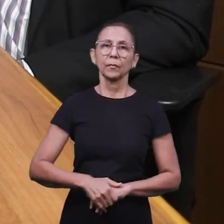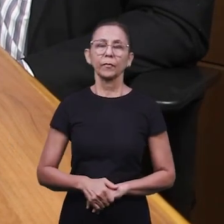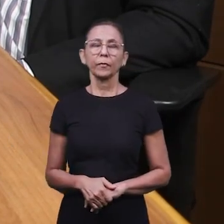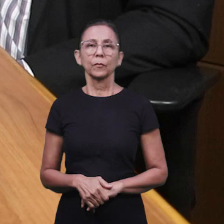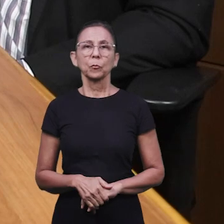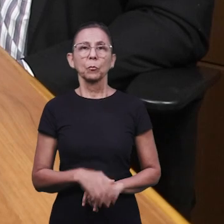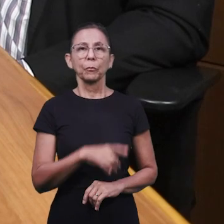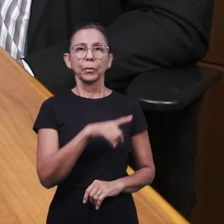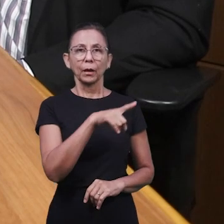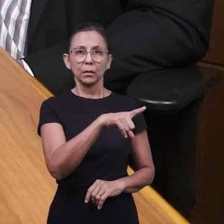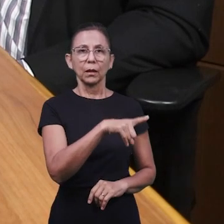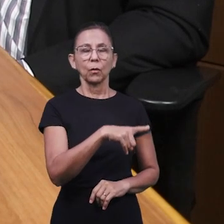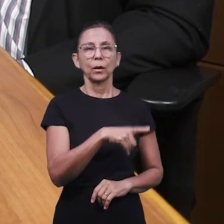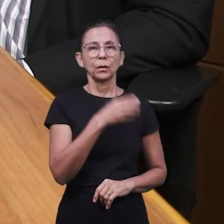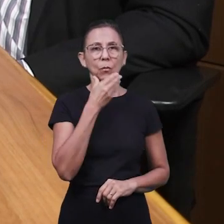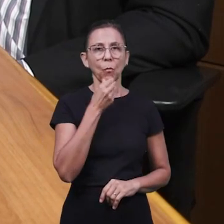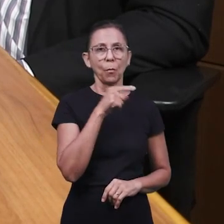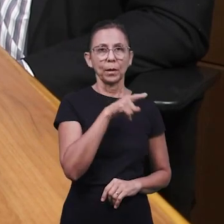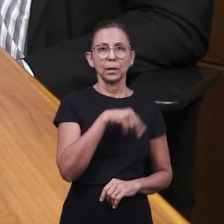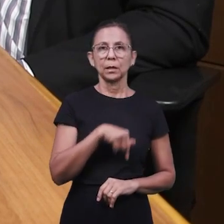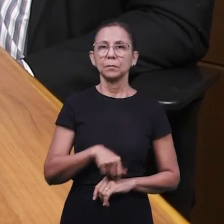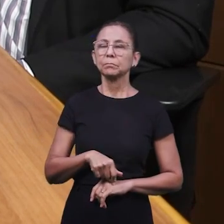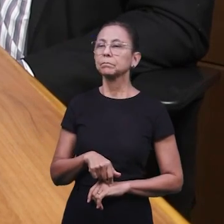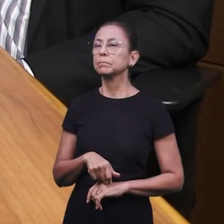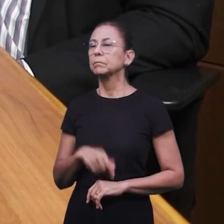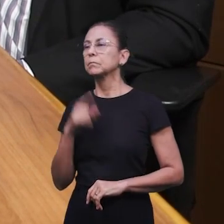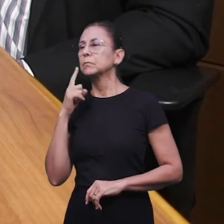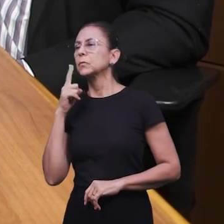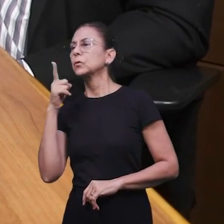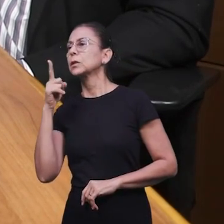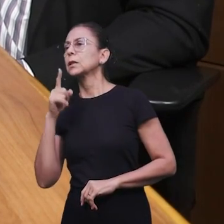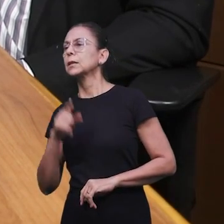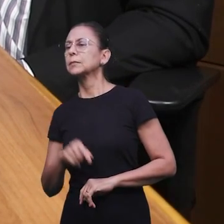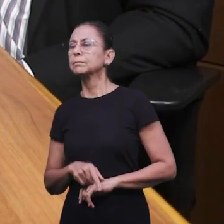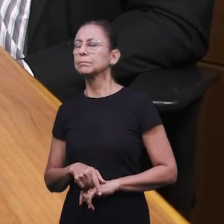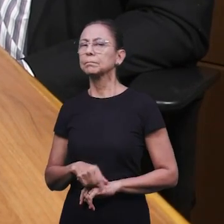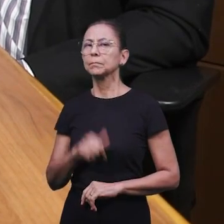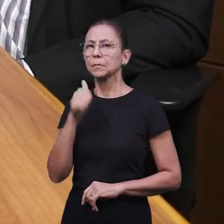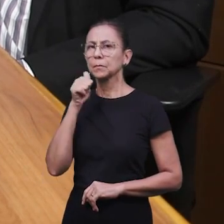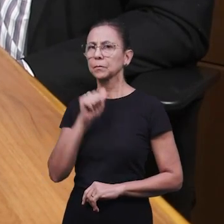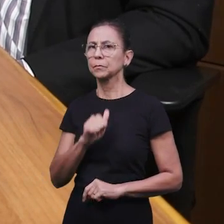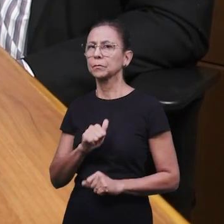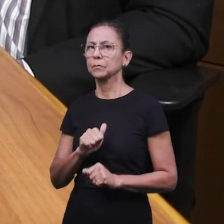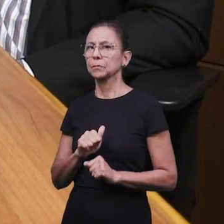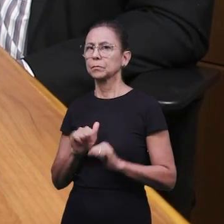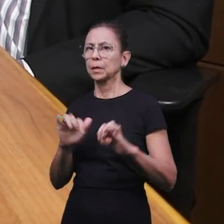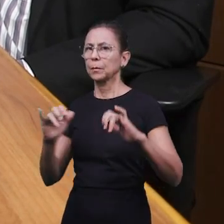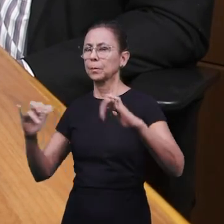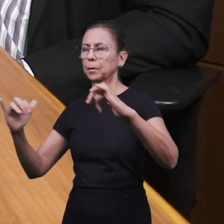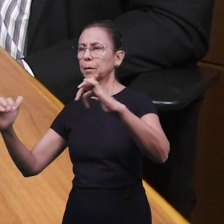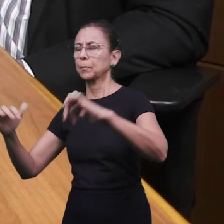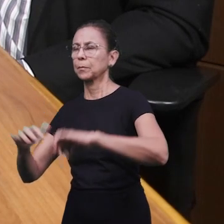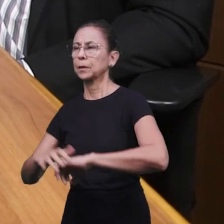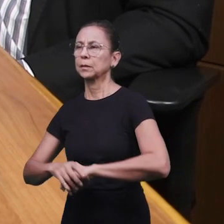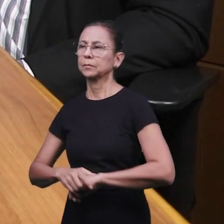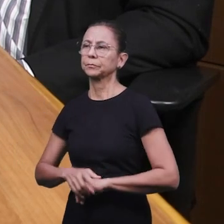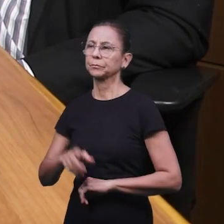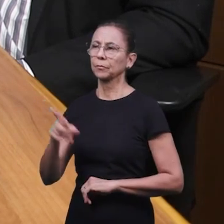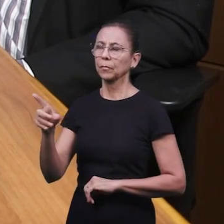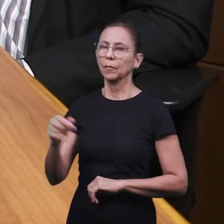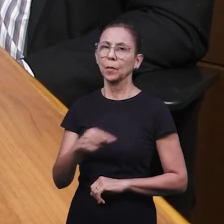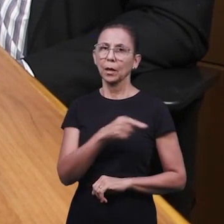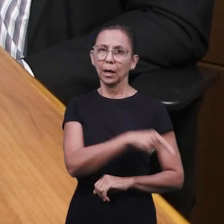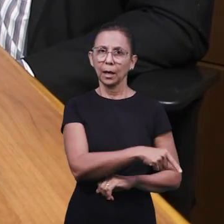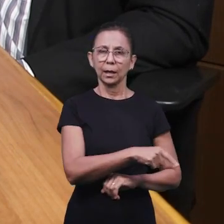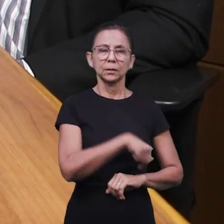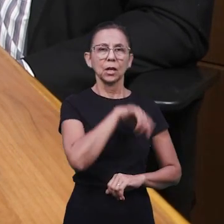falou, eu vou pedir água a ela, eu quero que ela dê água para mim e para meus camelos. Eram 10 camelos, não era uma tarefa fácil. Ela desceu,